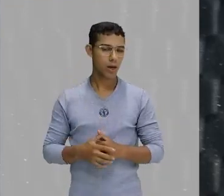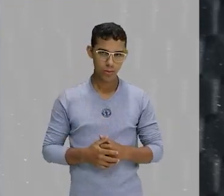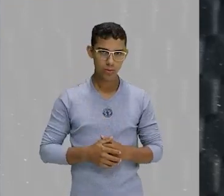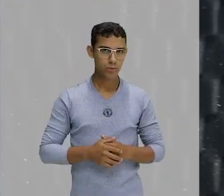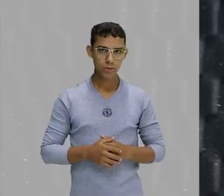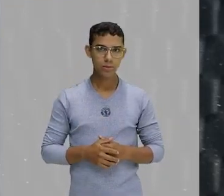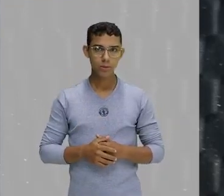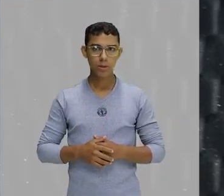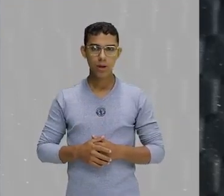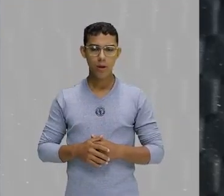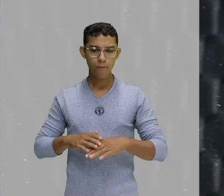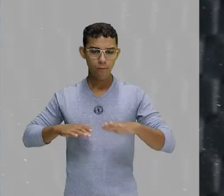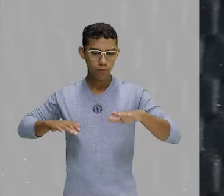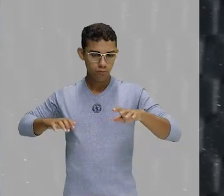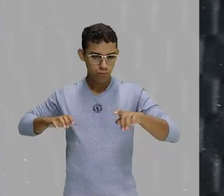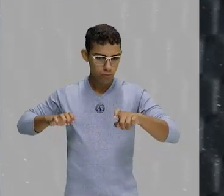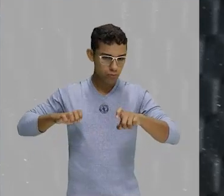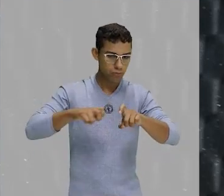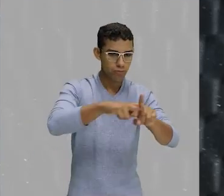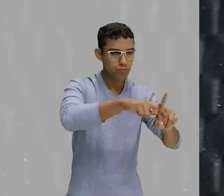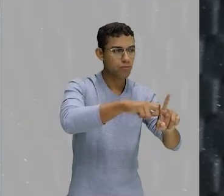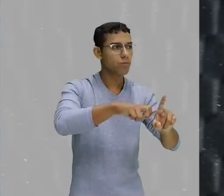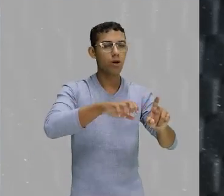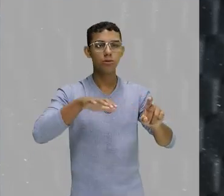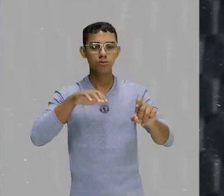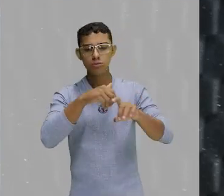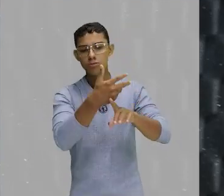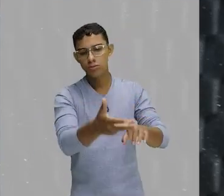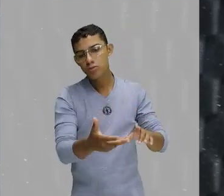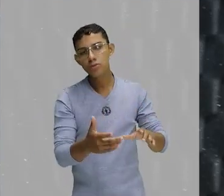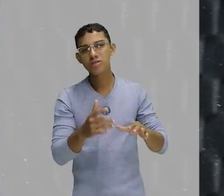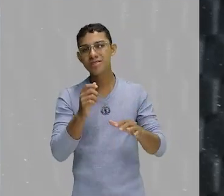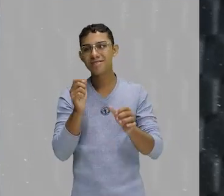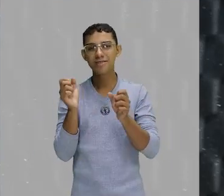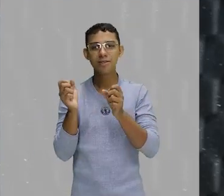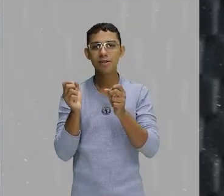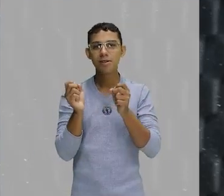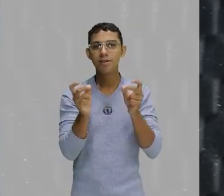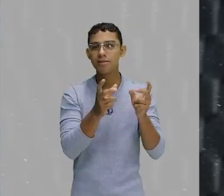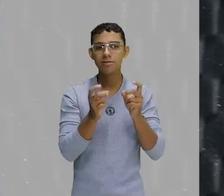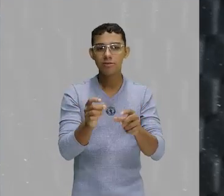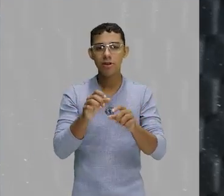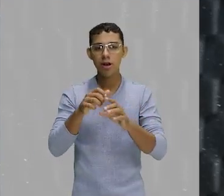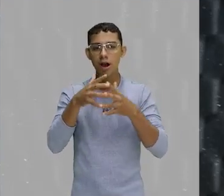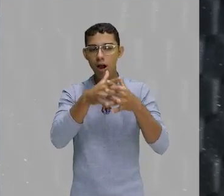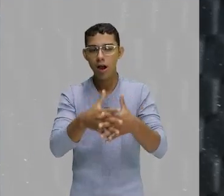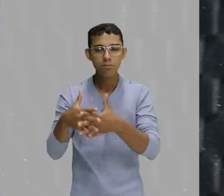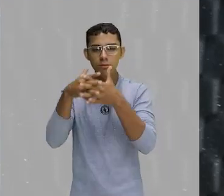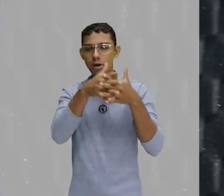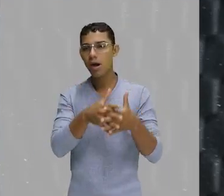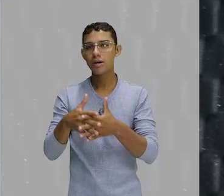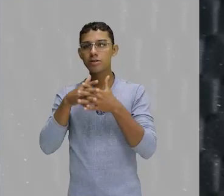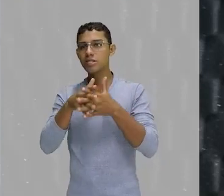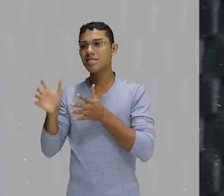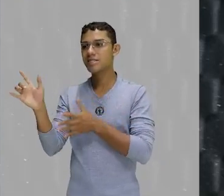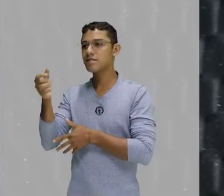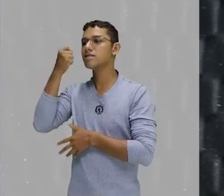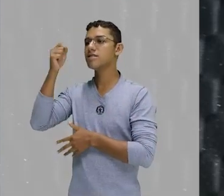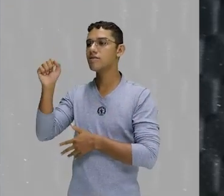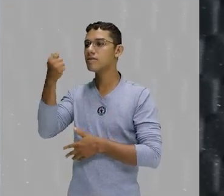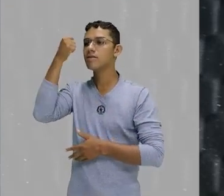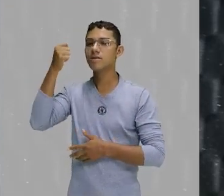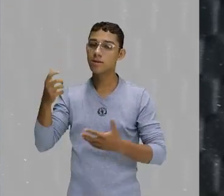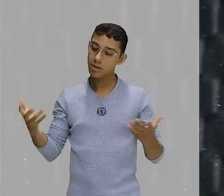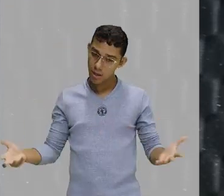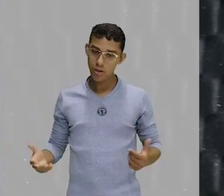por um caminhão de distribuidor de tequila, tá? Então, álcool aumenta, né? É